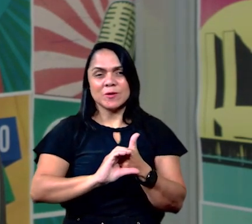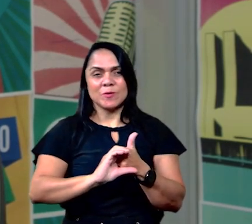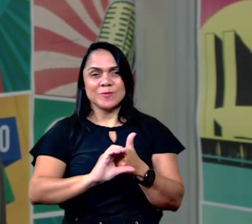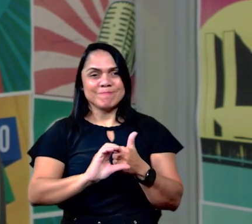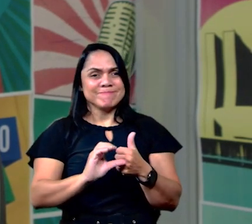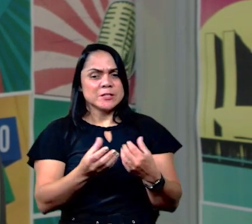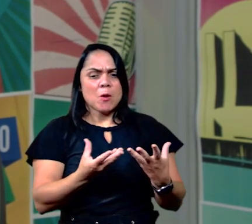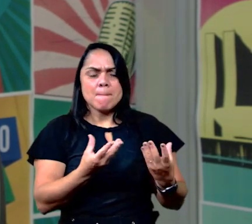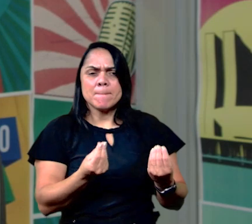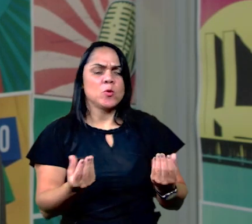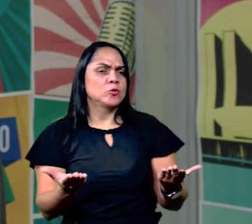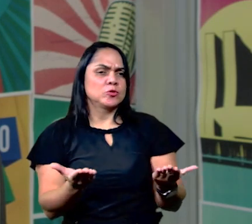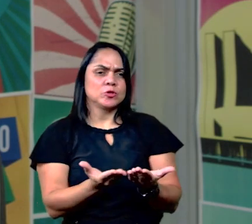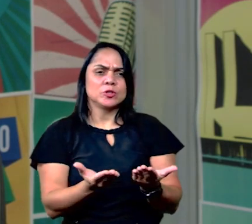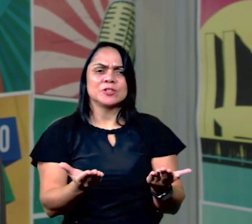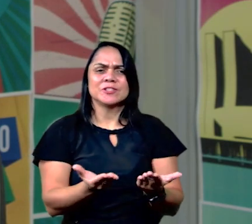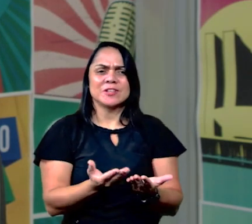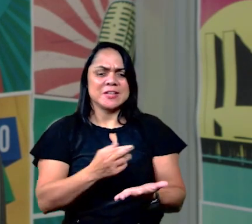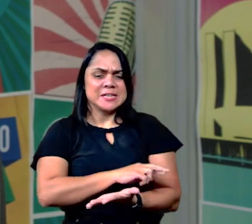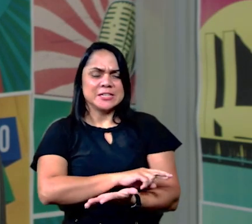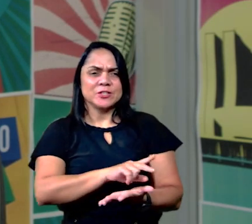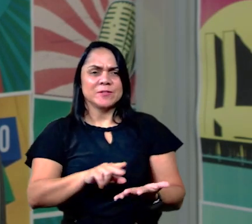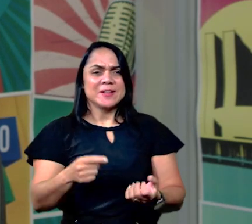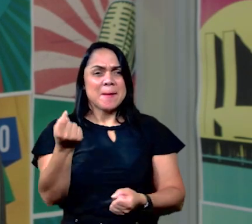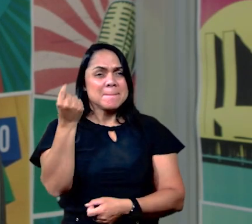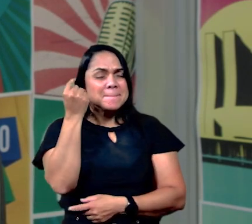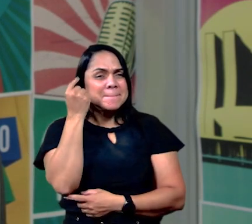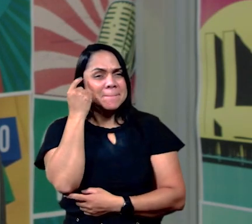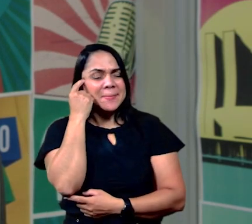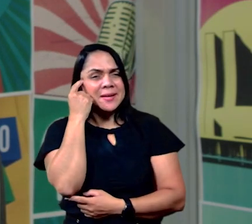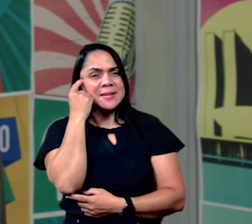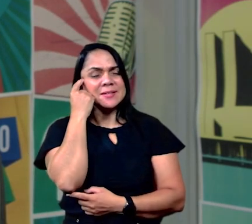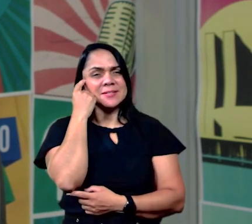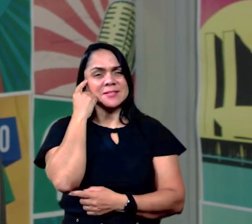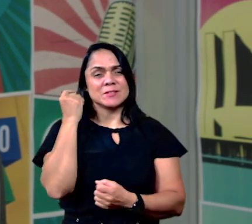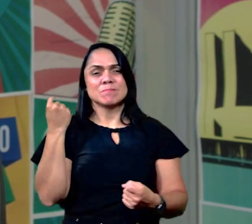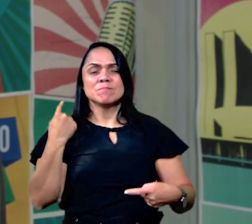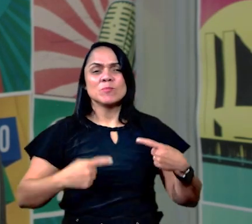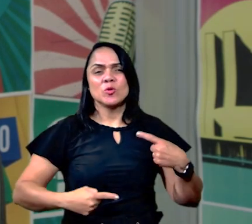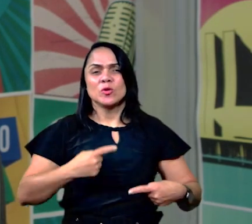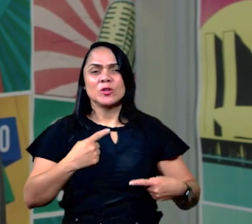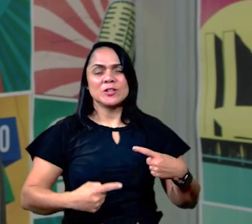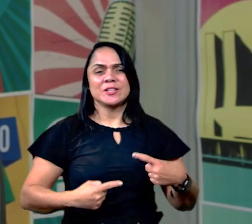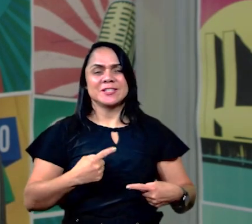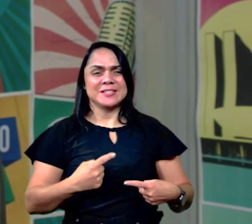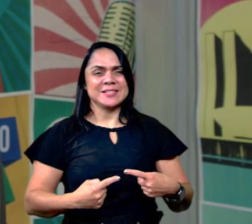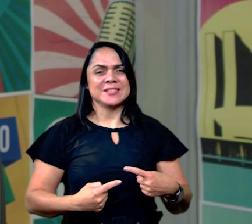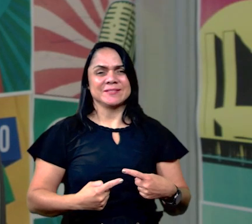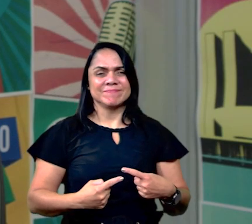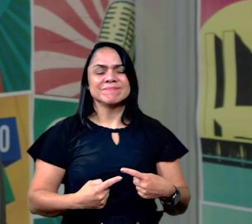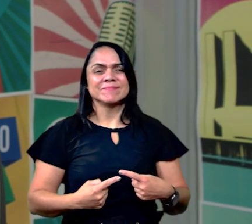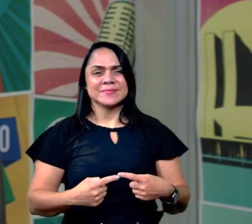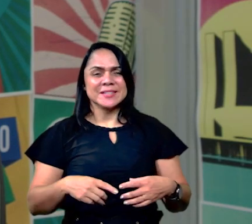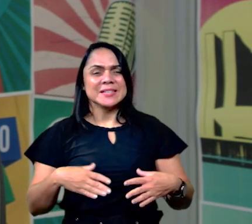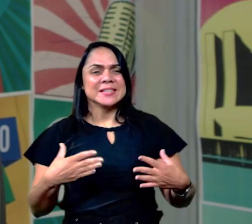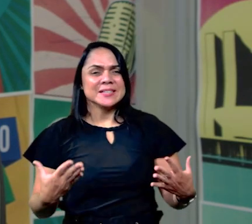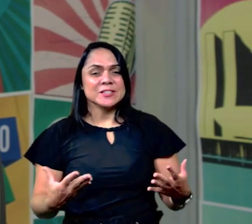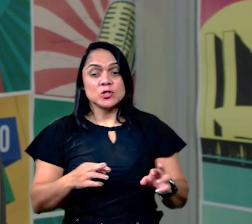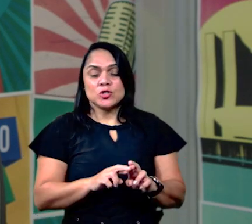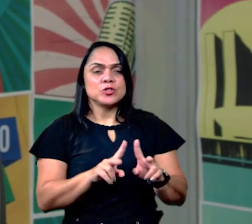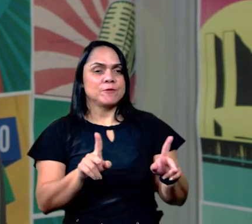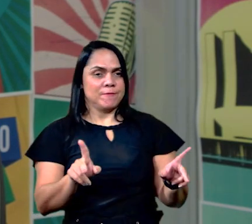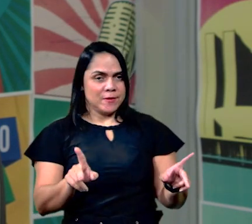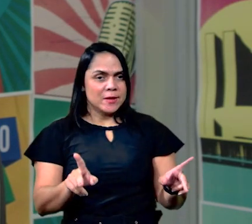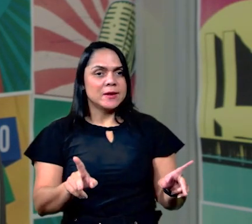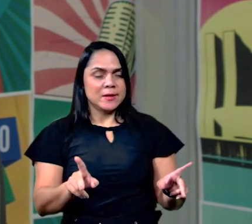muitas pessoas, né, e muito diversas e que pensam, por exemplo, política, ideológica e religiosamente de forma